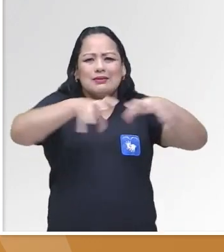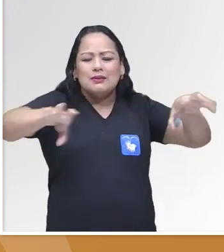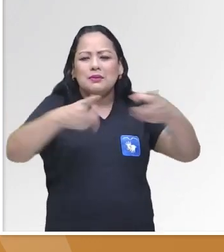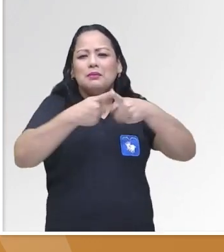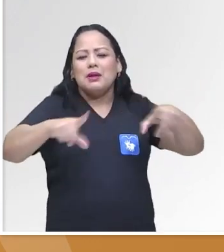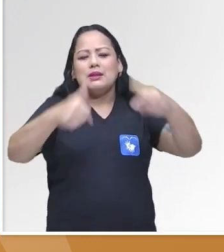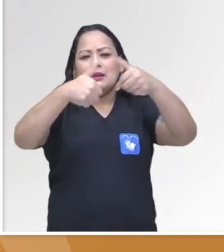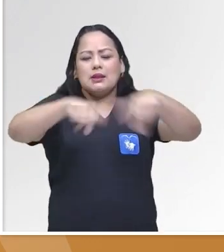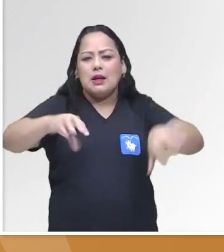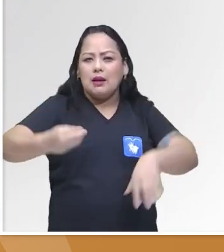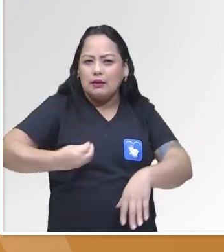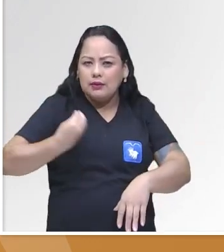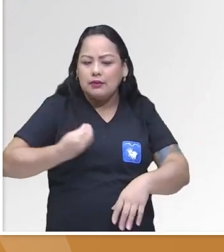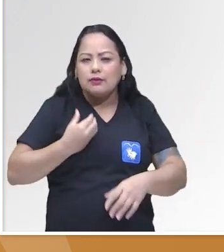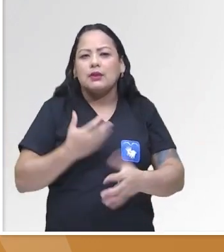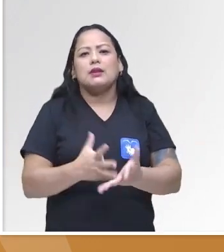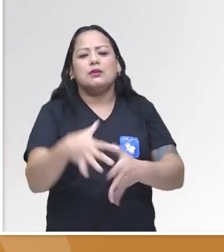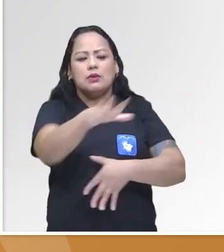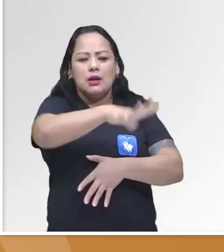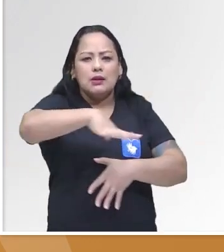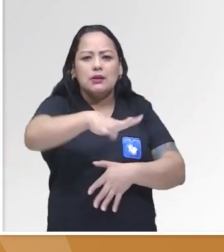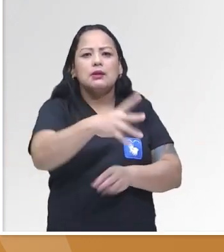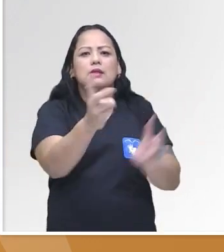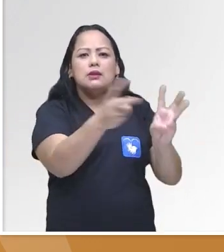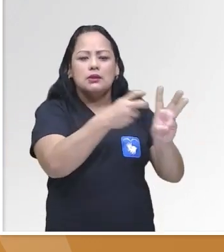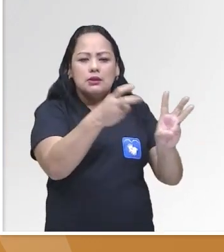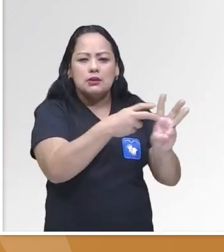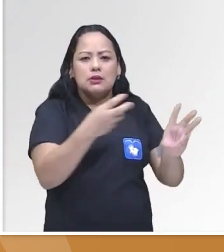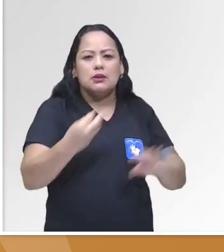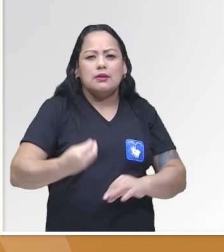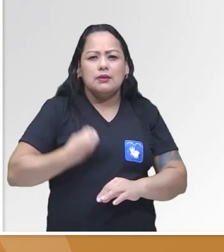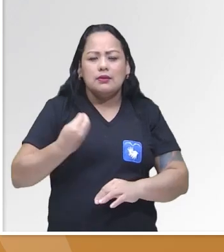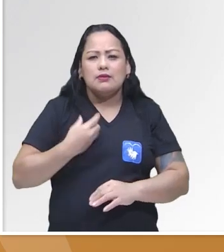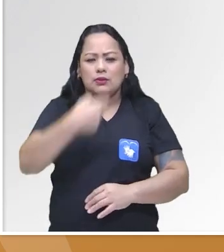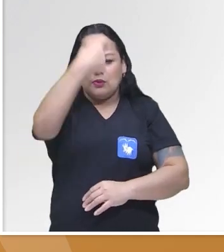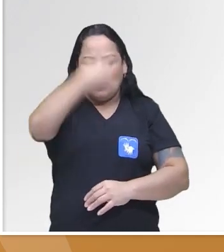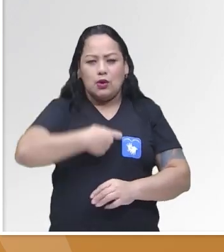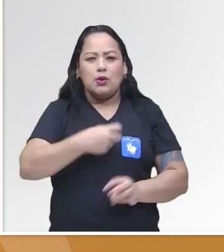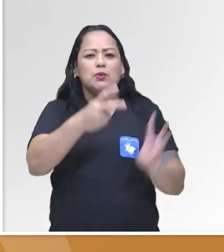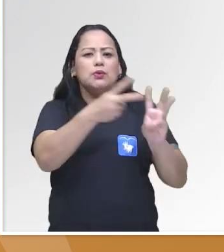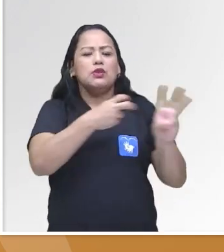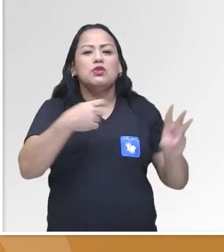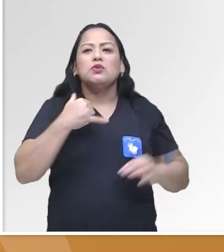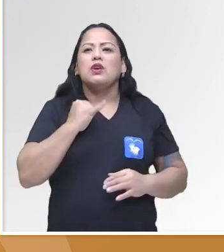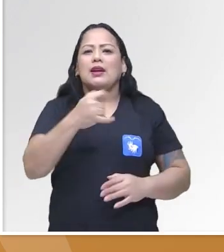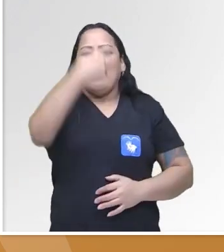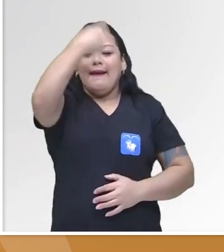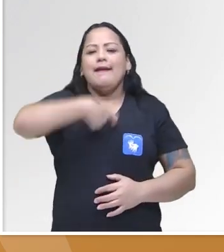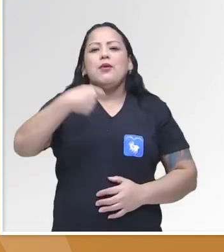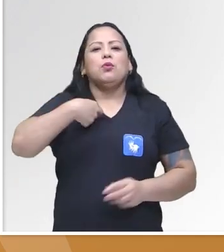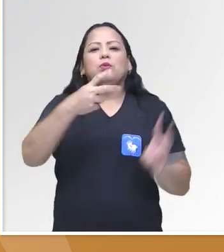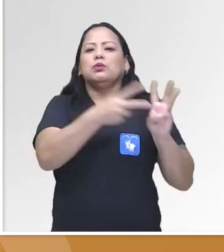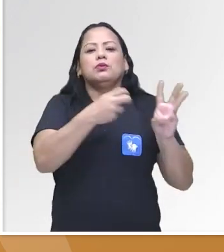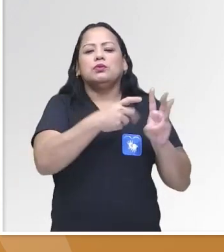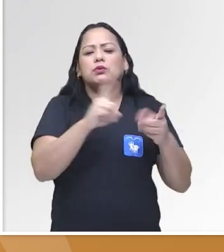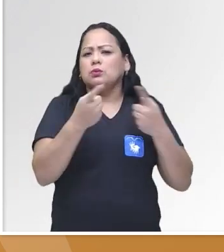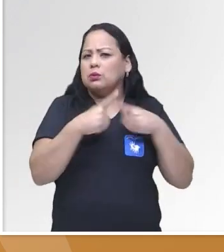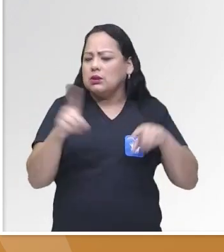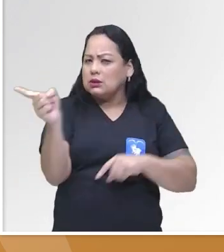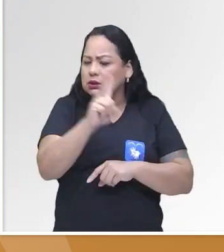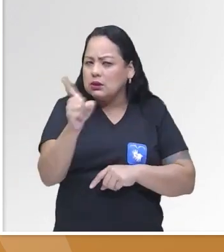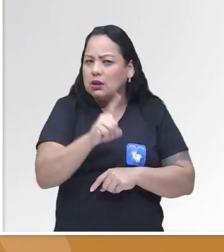lá na aldeia mesmo, como eu já falei para vocês, ser índio não é só dizer assim, eu sou índio. Não. Existem